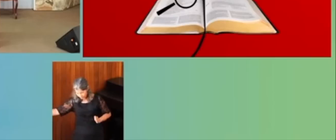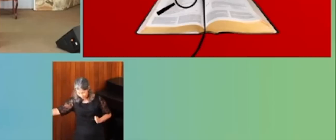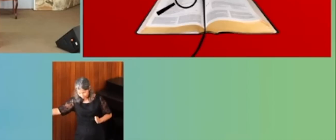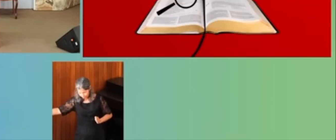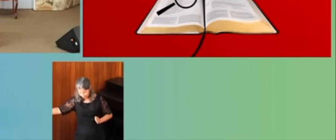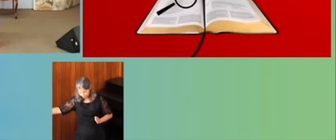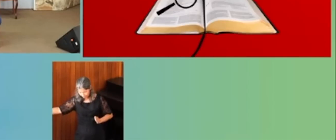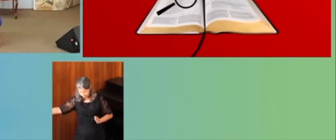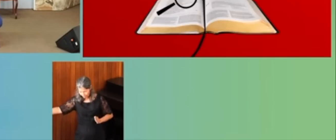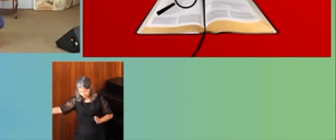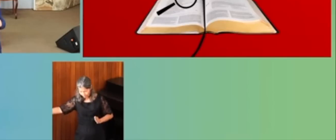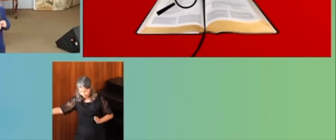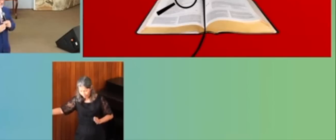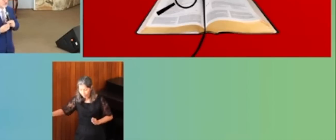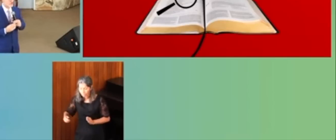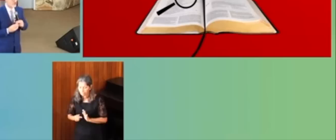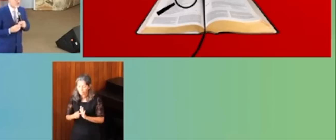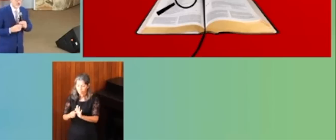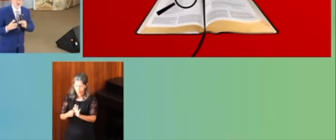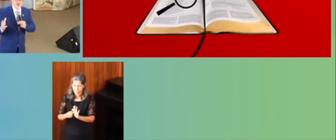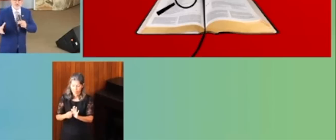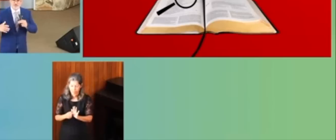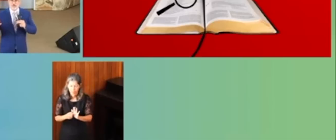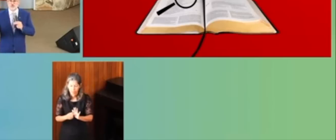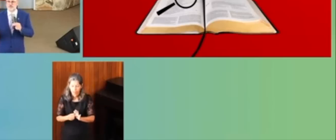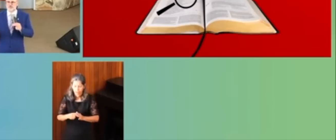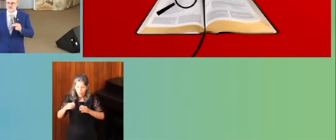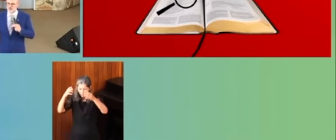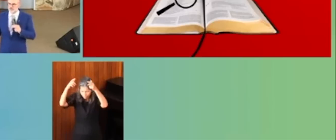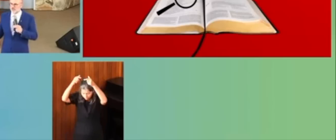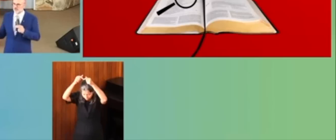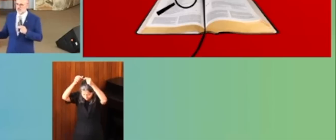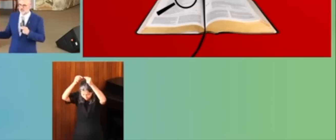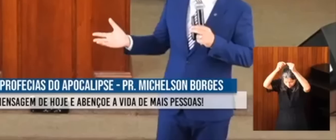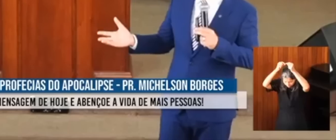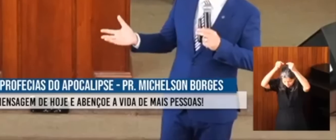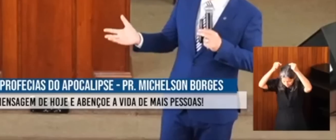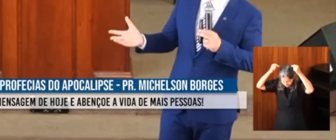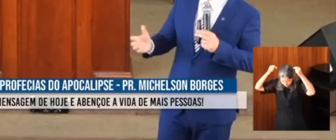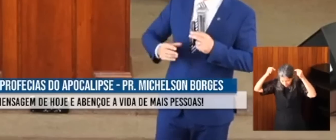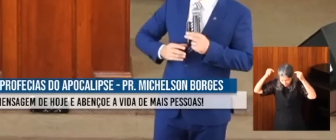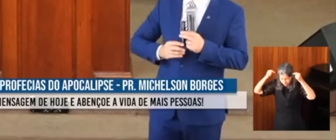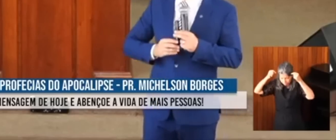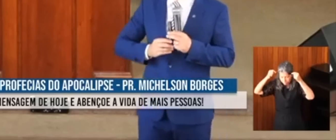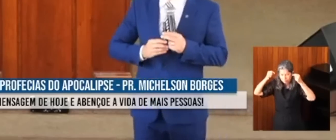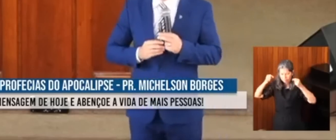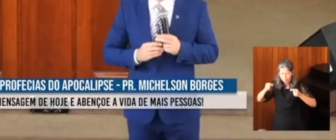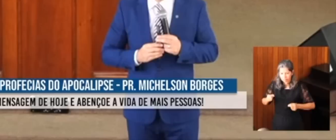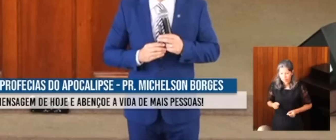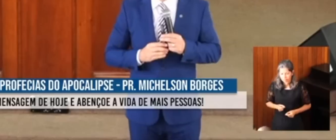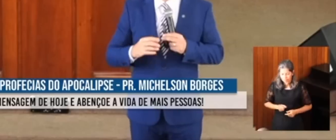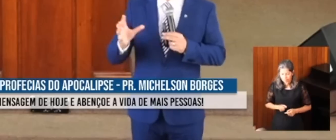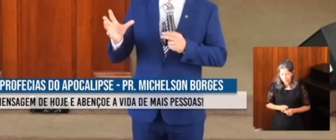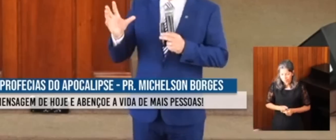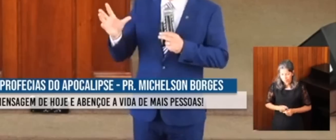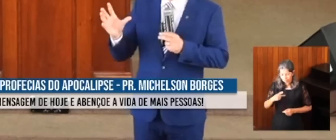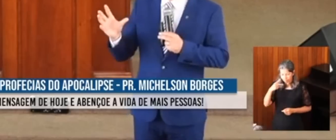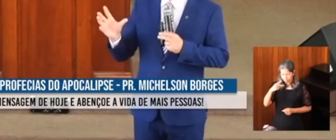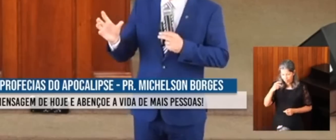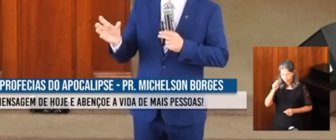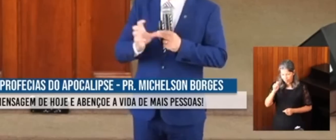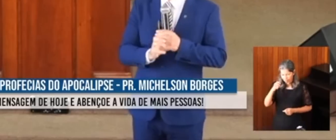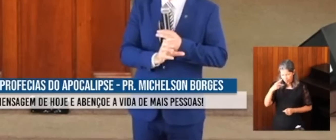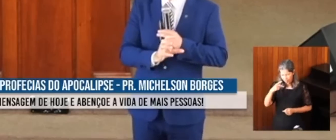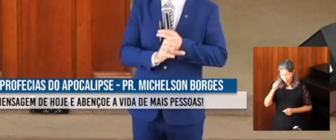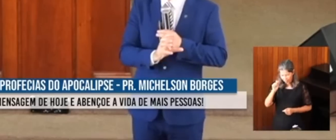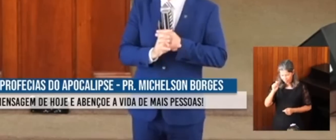mar, papado. Não tenho tempo para detalhar isso, mas você deve saber, né, das características. A besta do mar é exatamente como